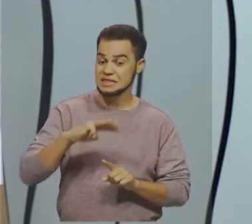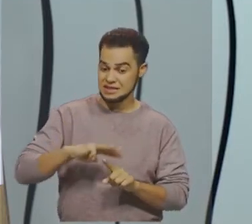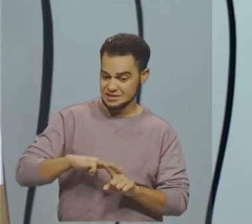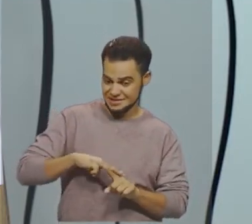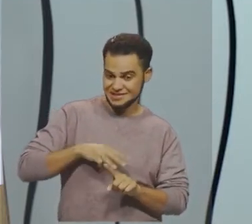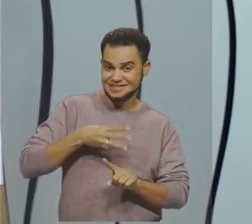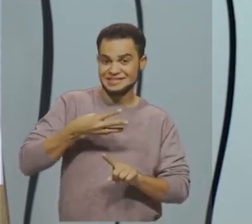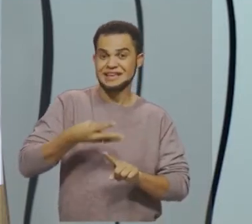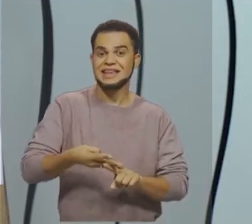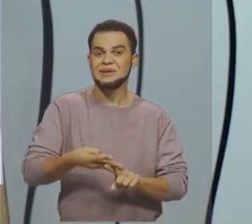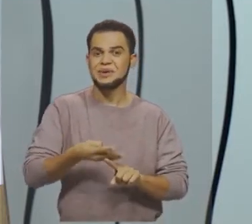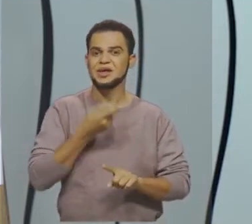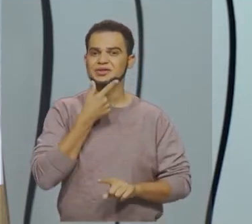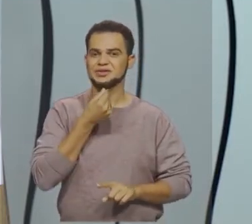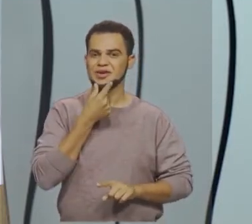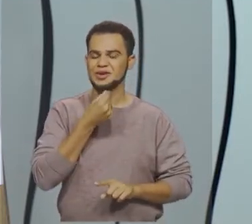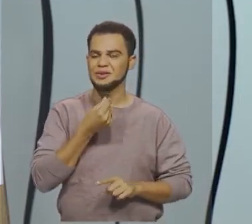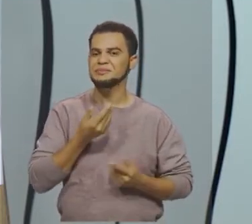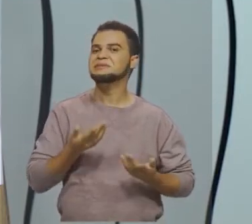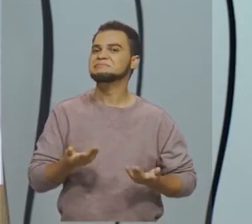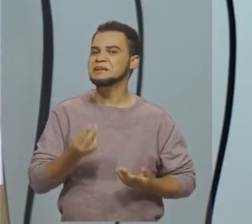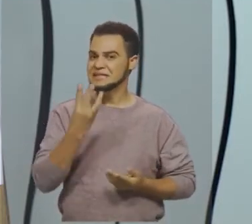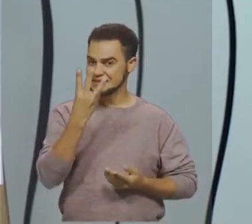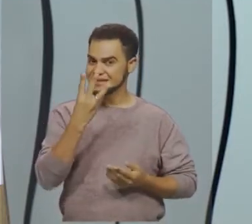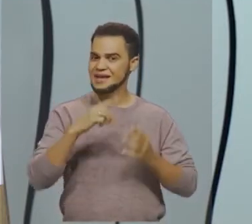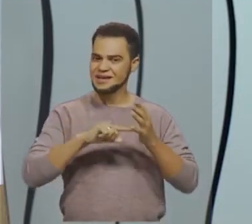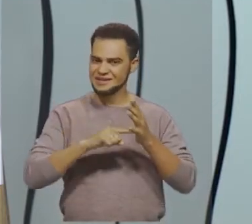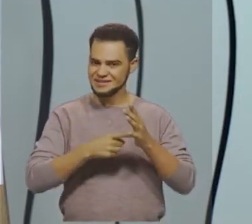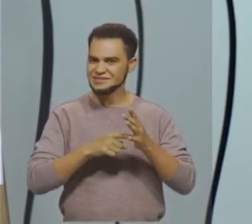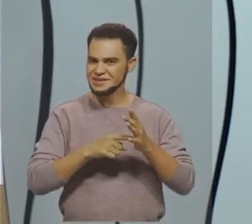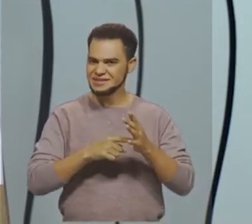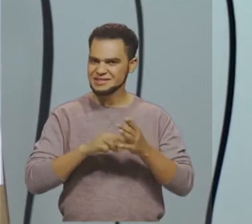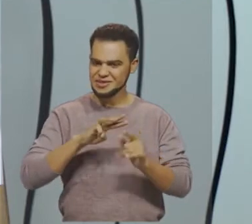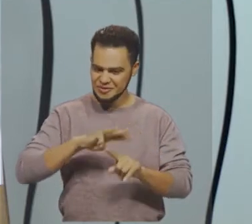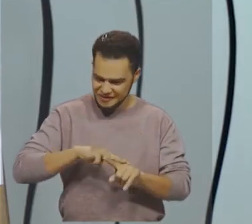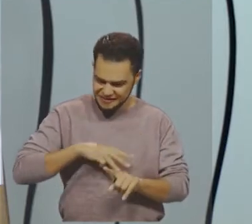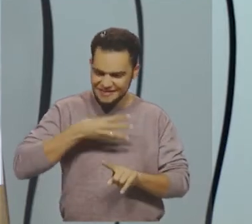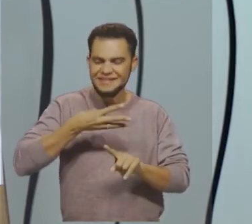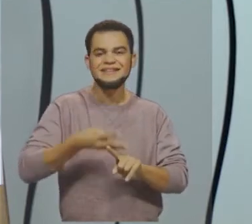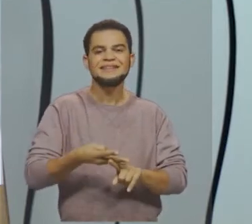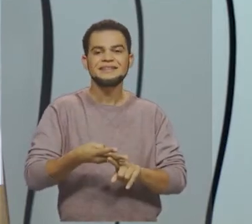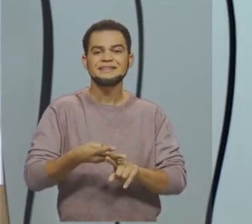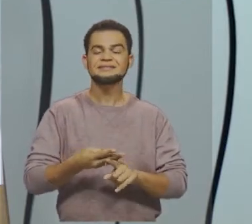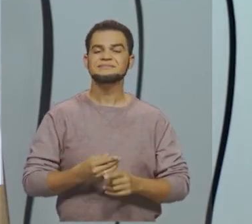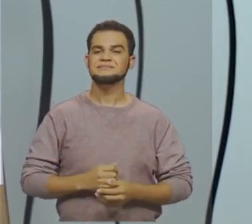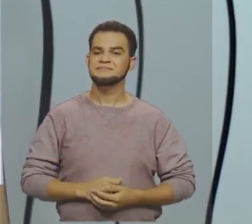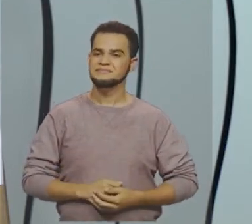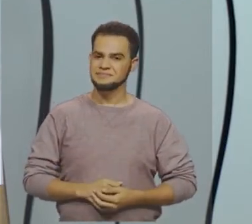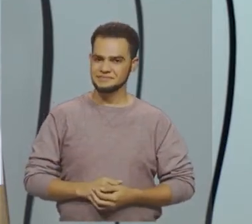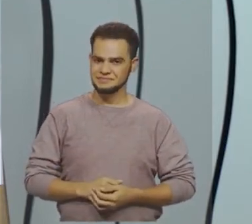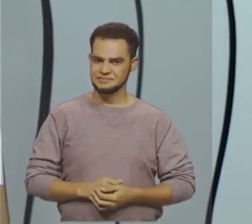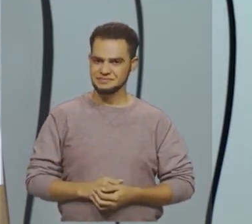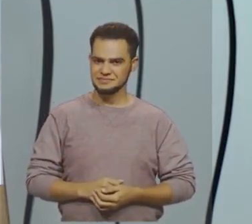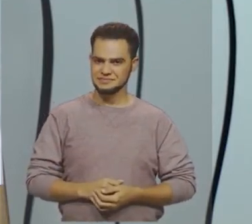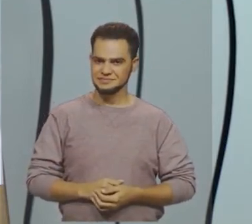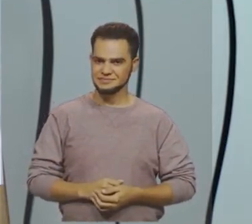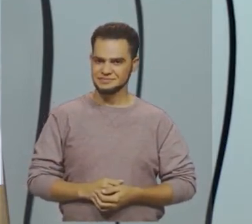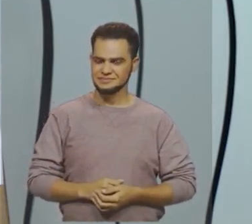então é 3. O que é triplo? 3 vezes mais, né? Então,